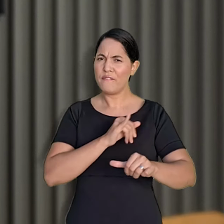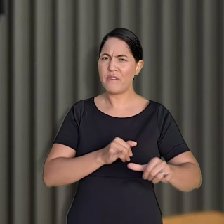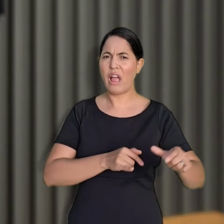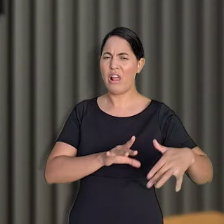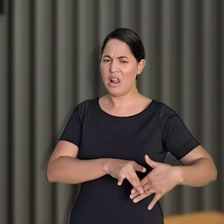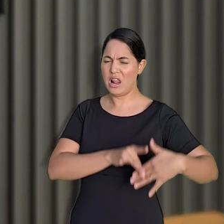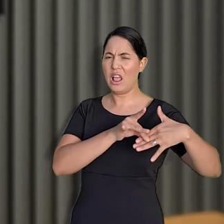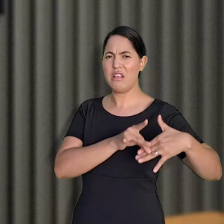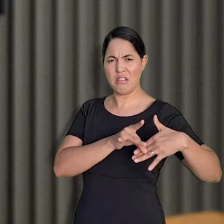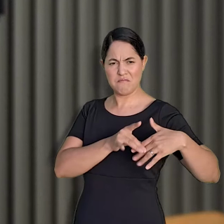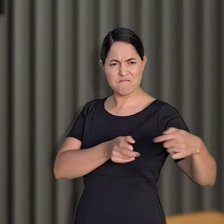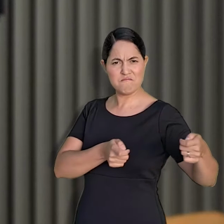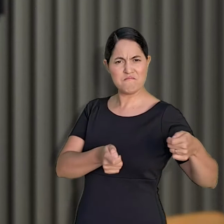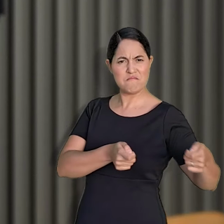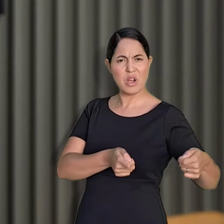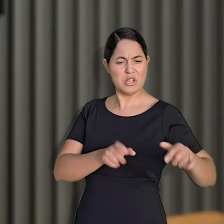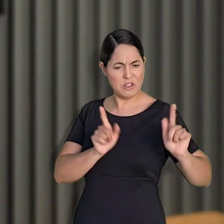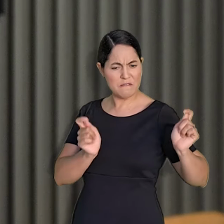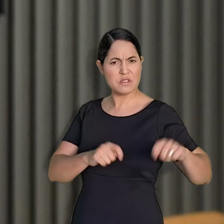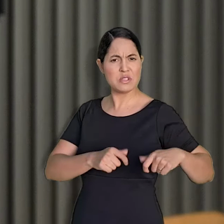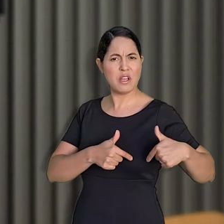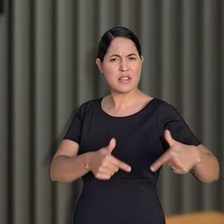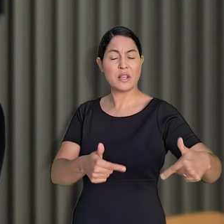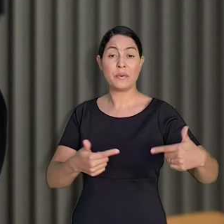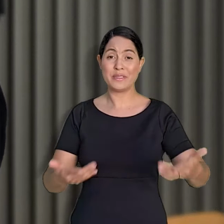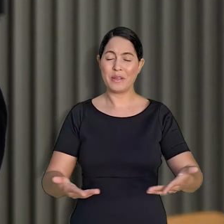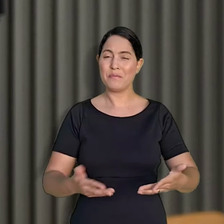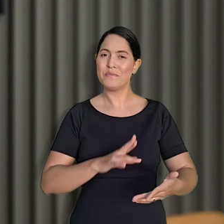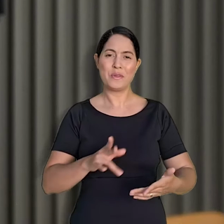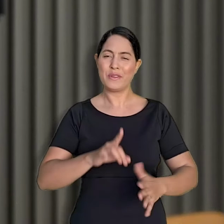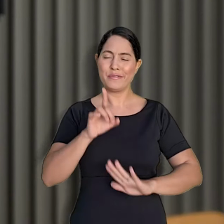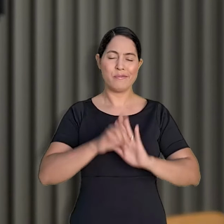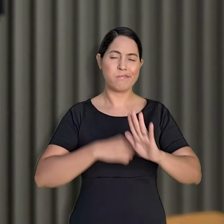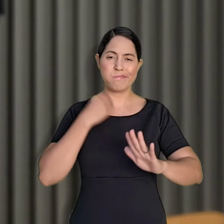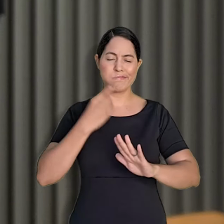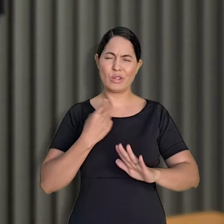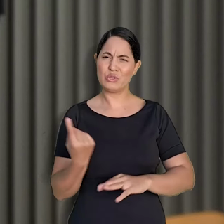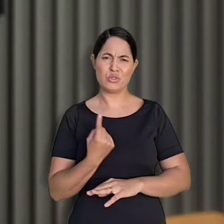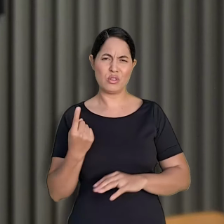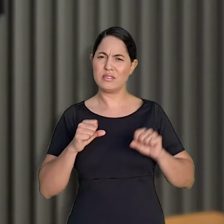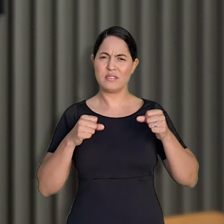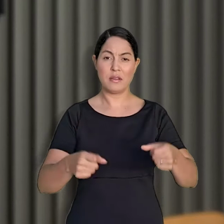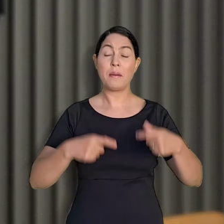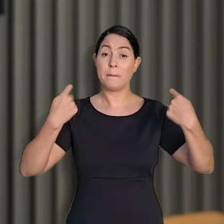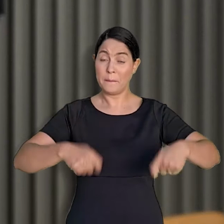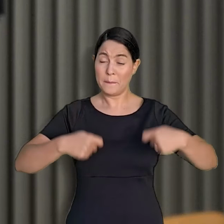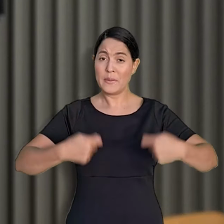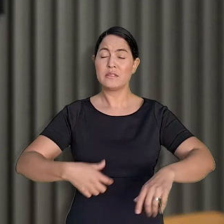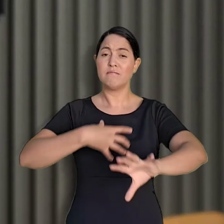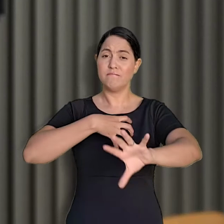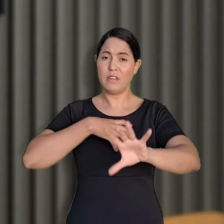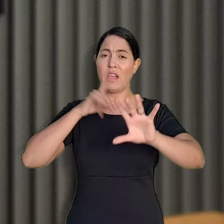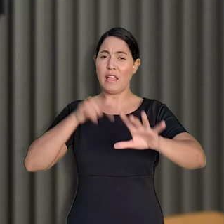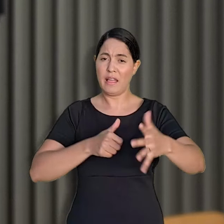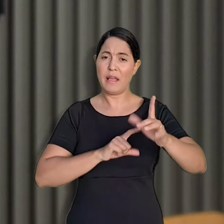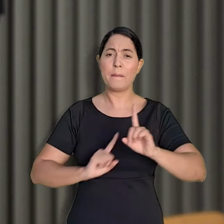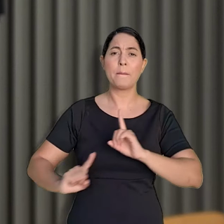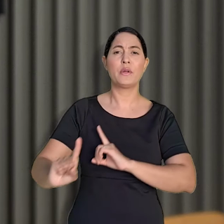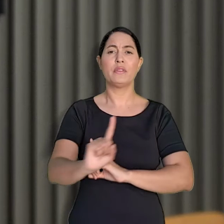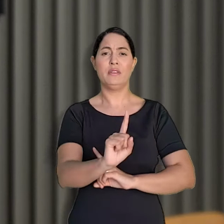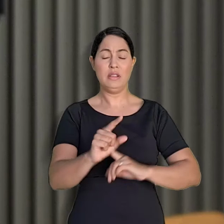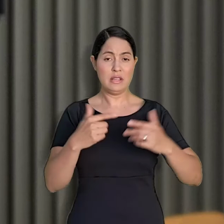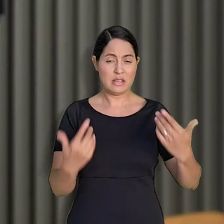liderá-las? As prerrogativas não se defendem sozinhas. Elas precisam de voz, precisam de presença, precisam de